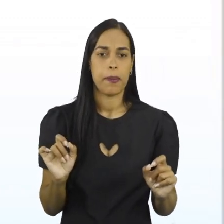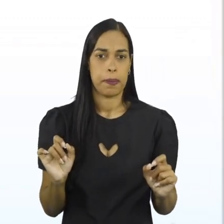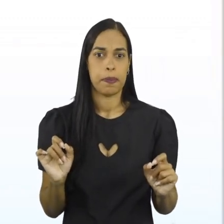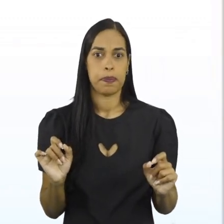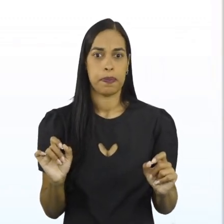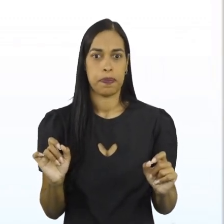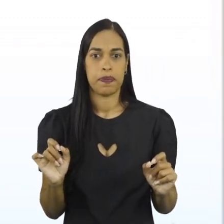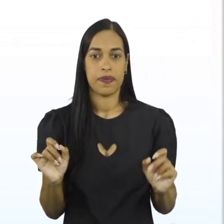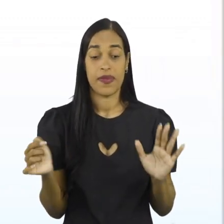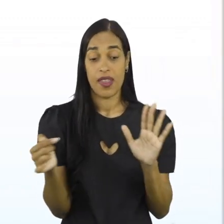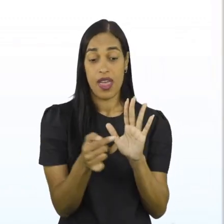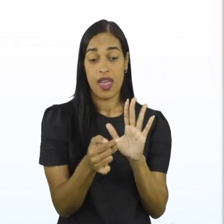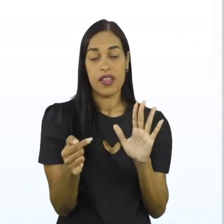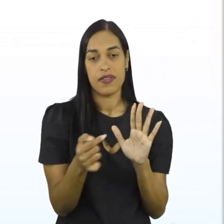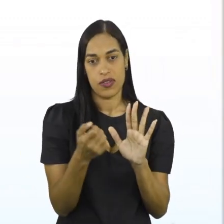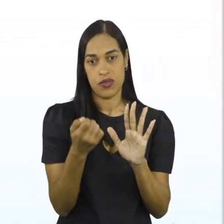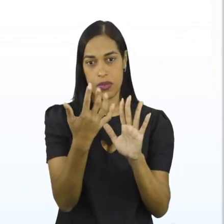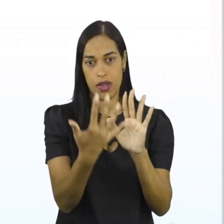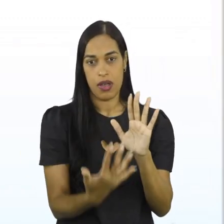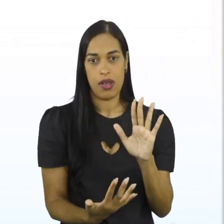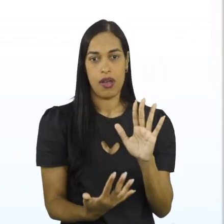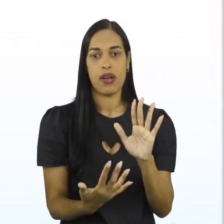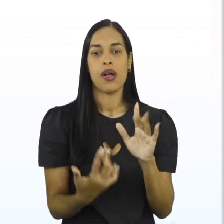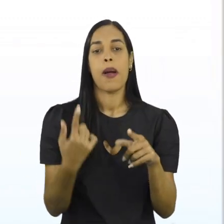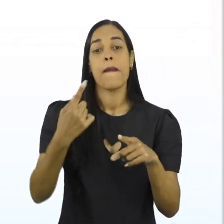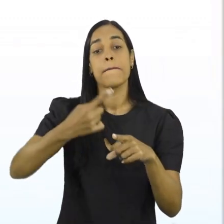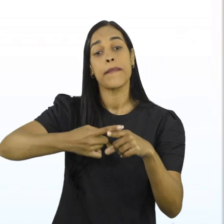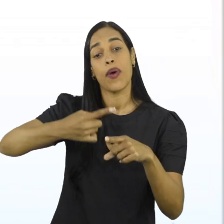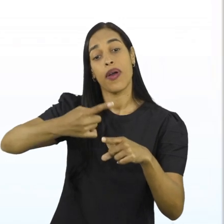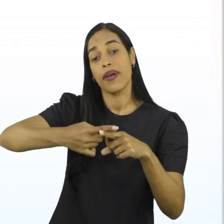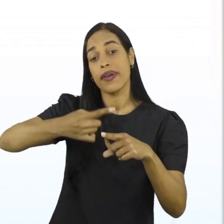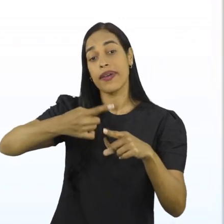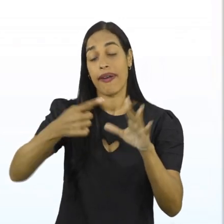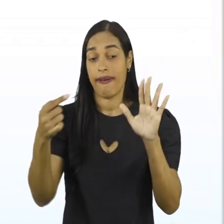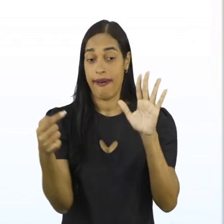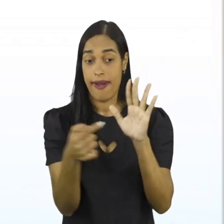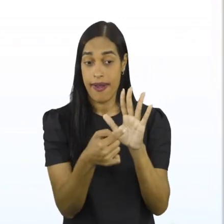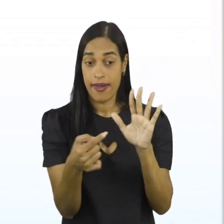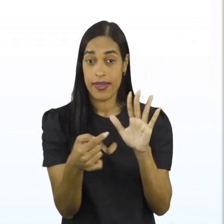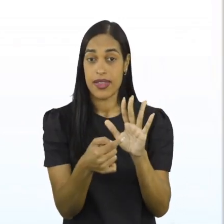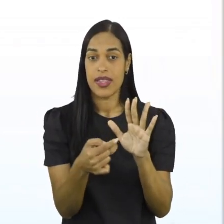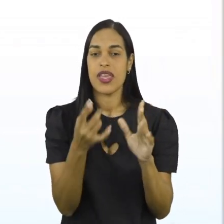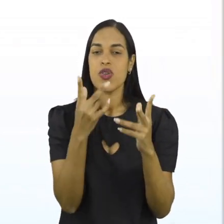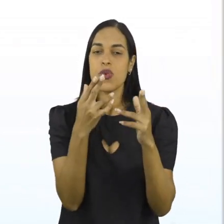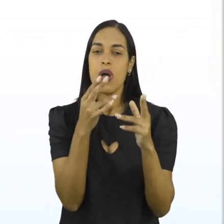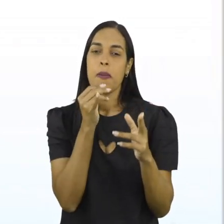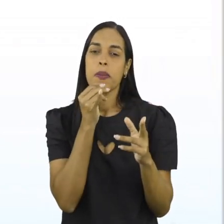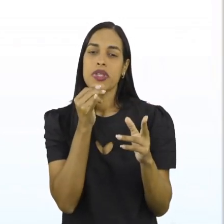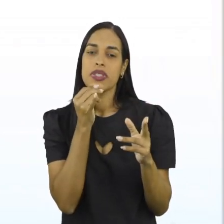diz que esse cara aqui é uma vesícula esférica, é porque literalmente esse cara, ó, ele vai ser uma bolinha.